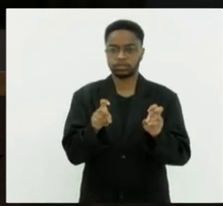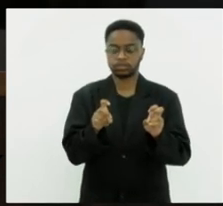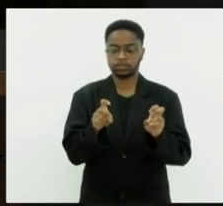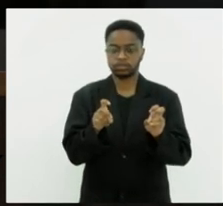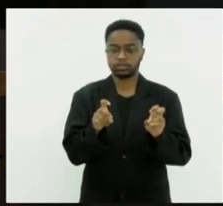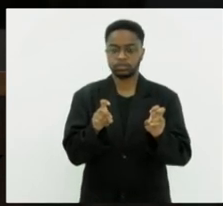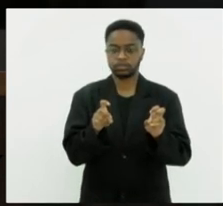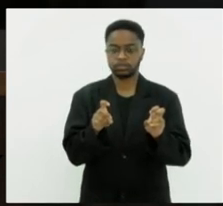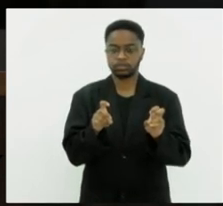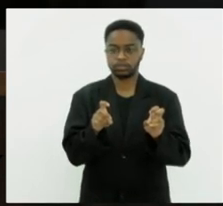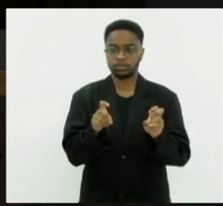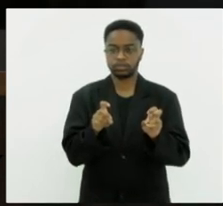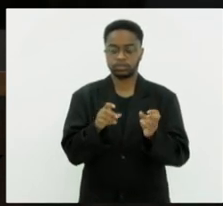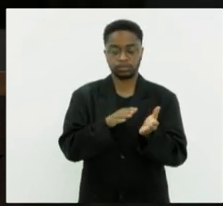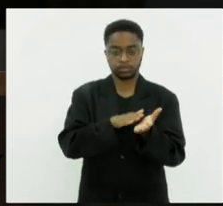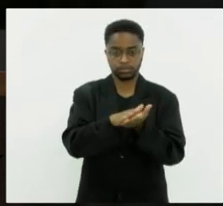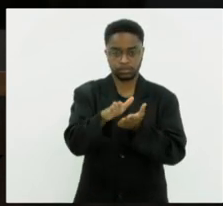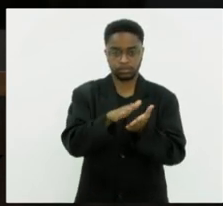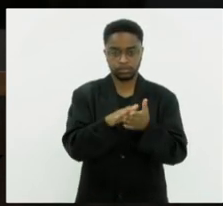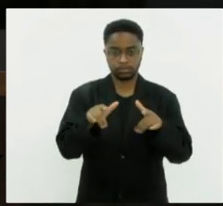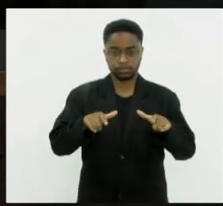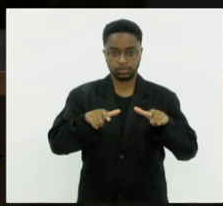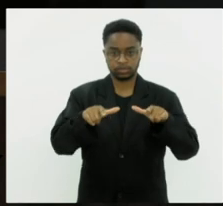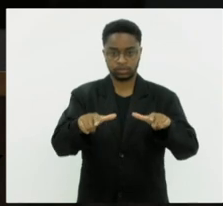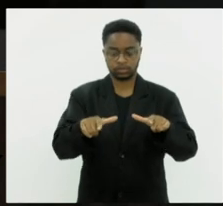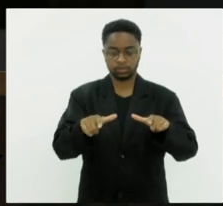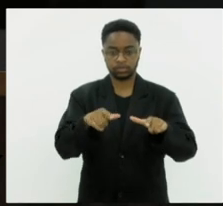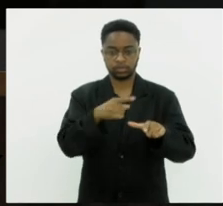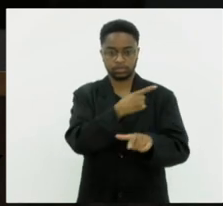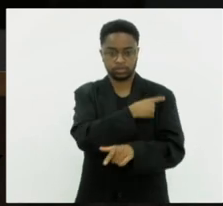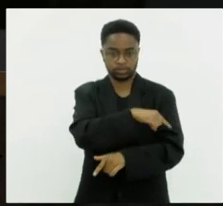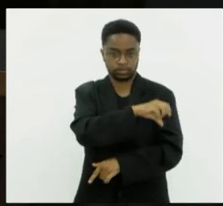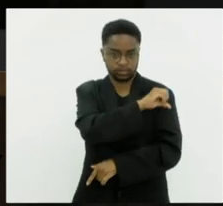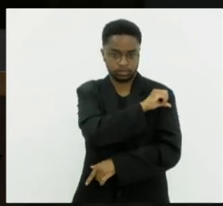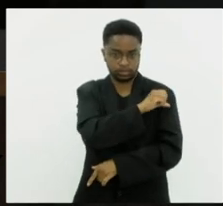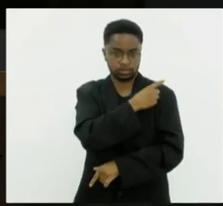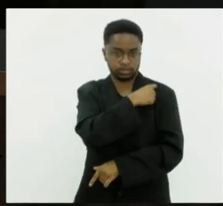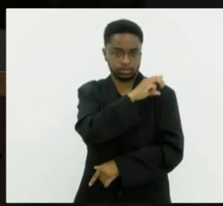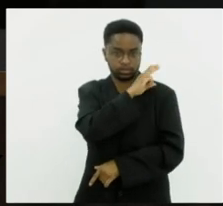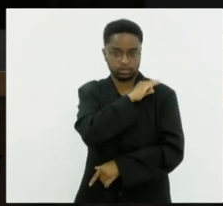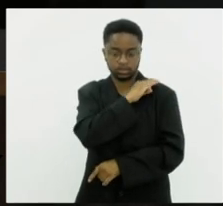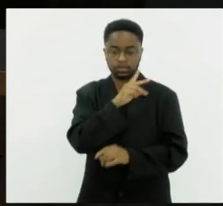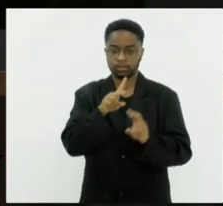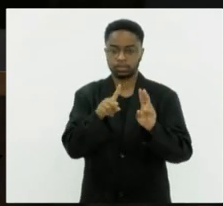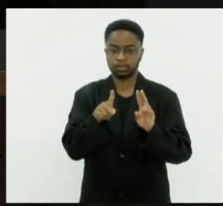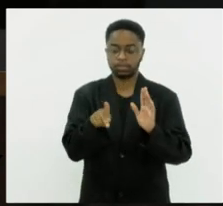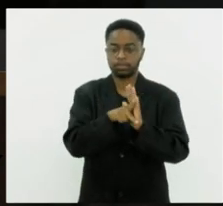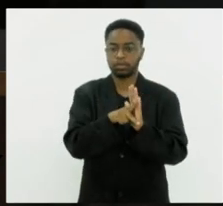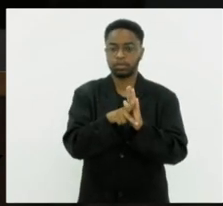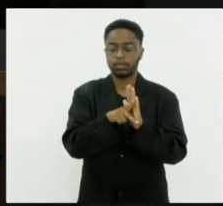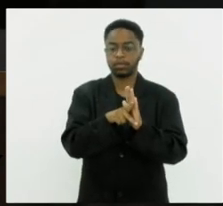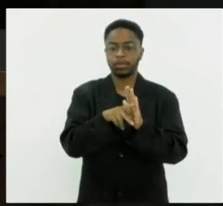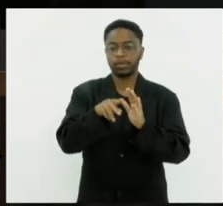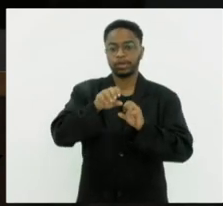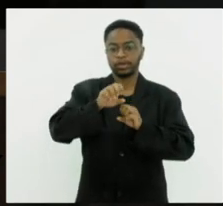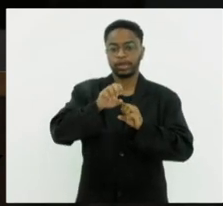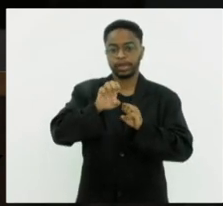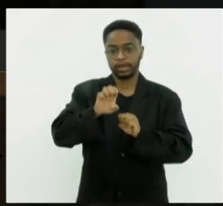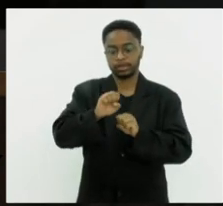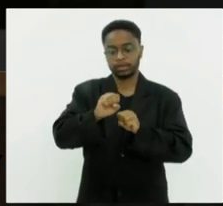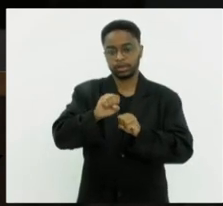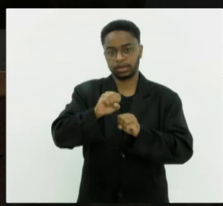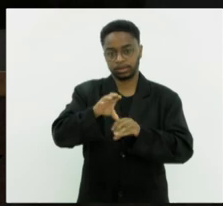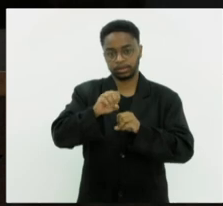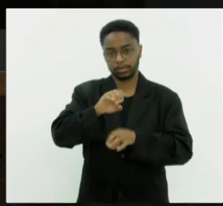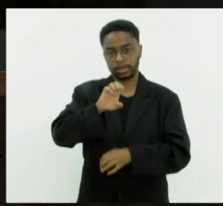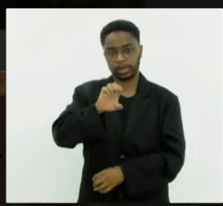expedição e registro de diplomas de ensino fundamental e ensino médio do Programa de Ensino de Jovens e Adultos, EJA,